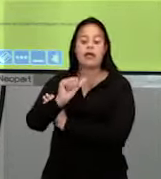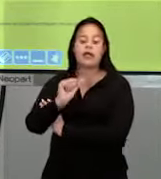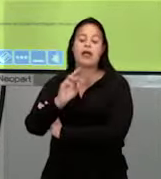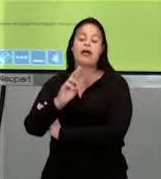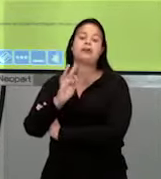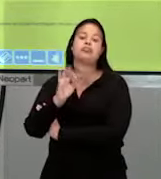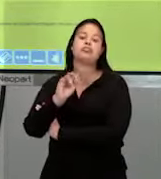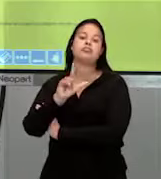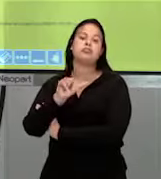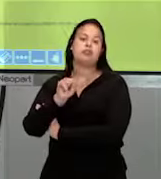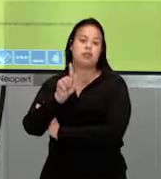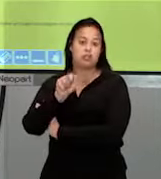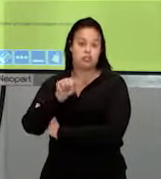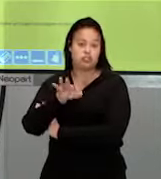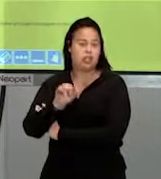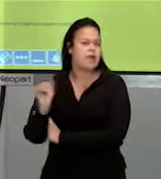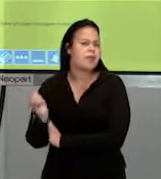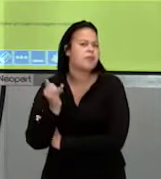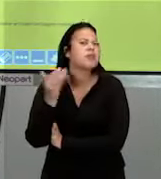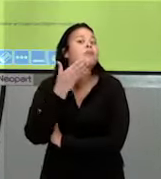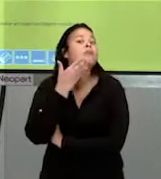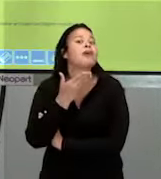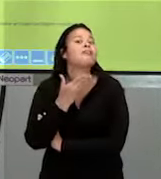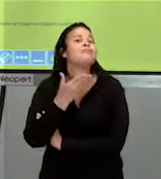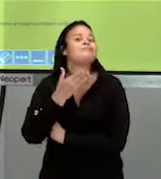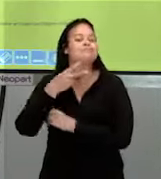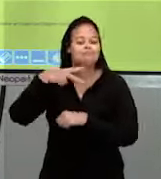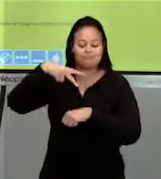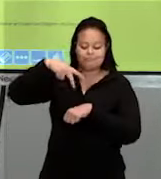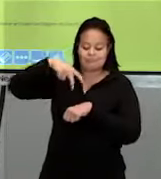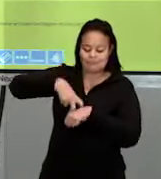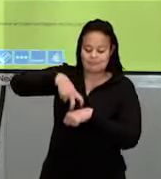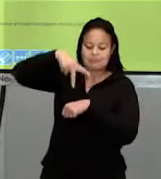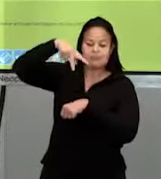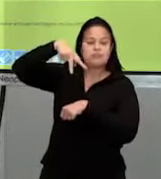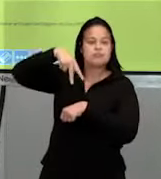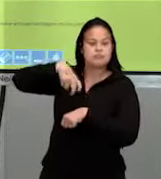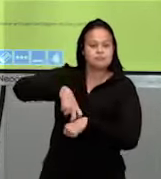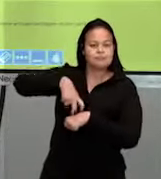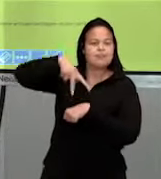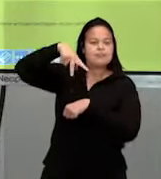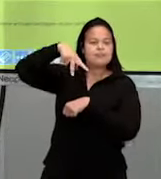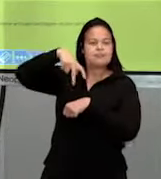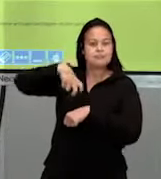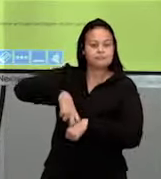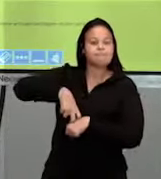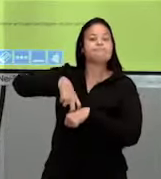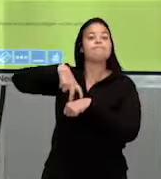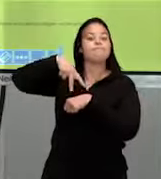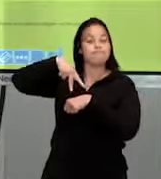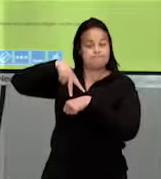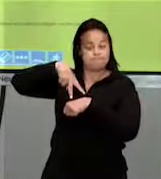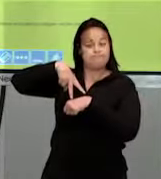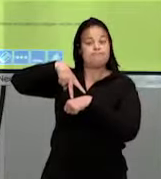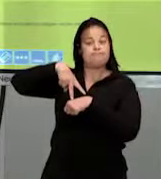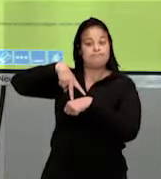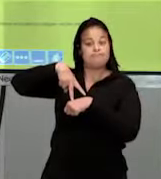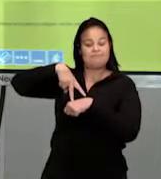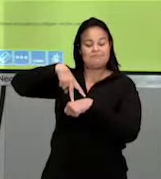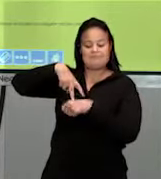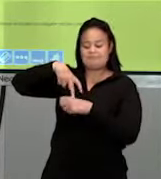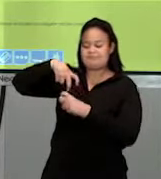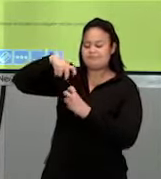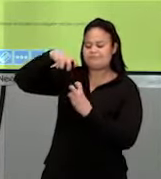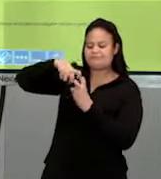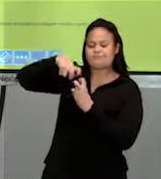que é a importância dela? Amortecer impacto e evitar atrito.